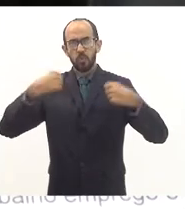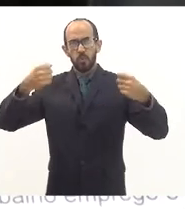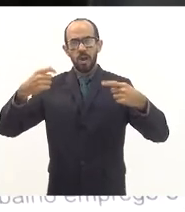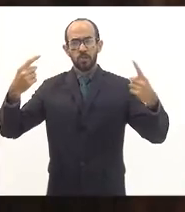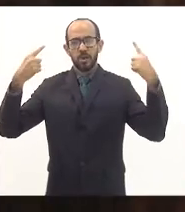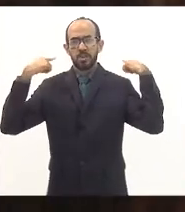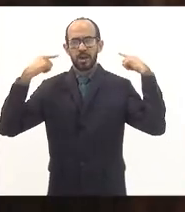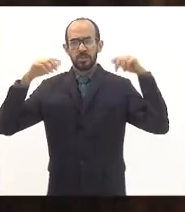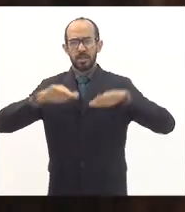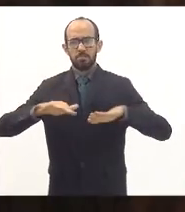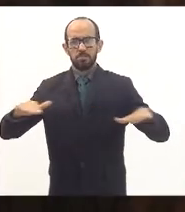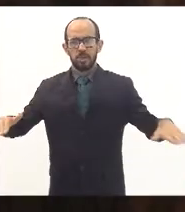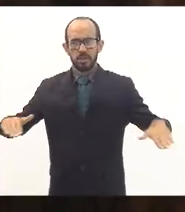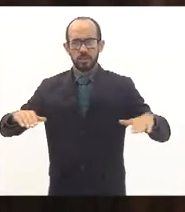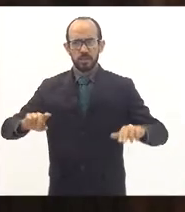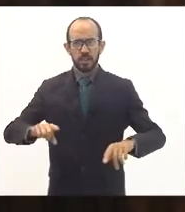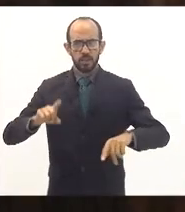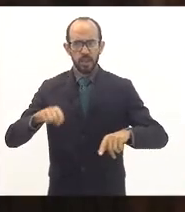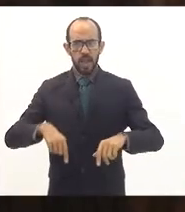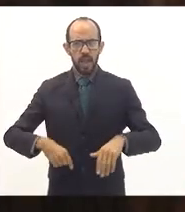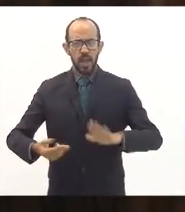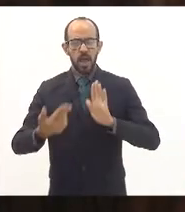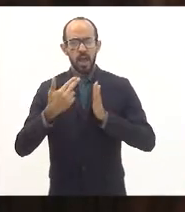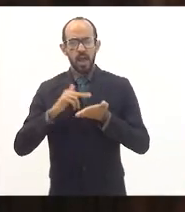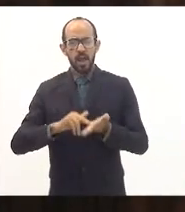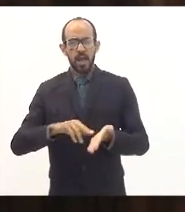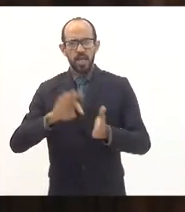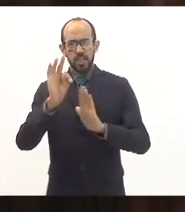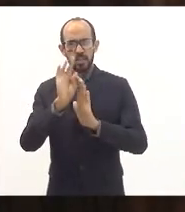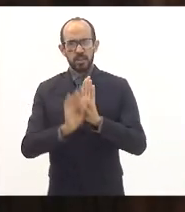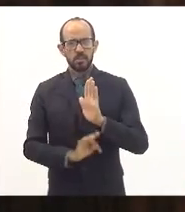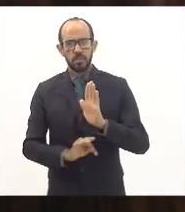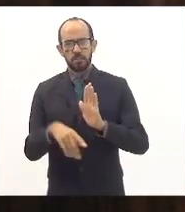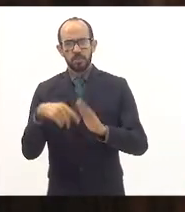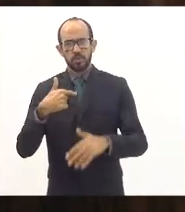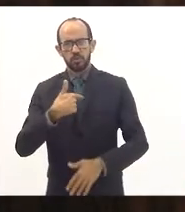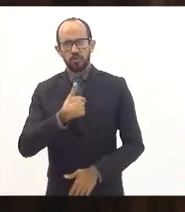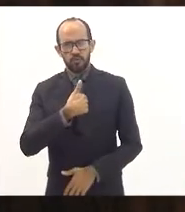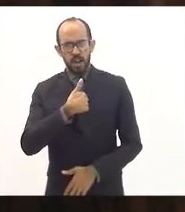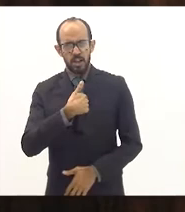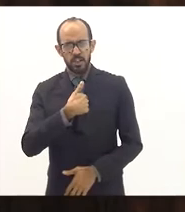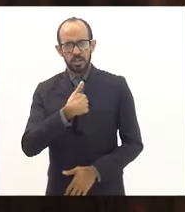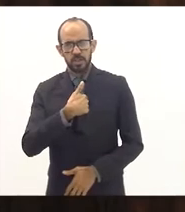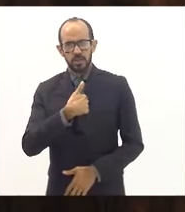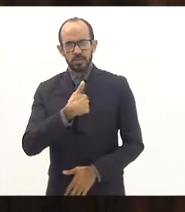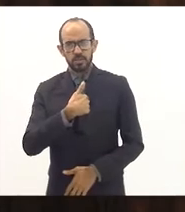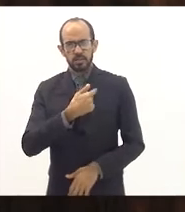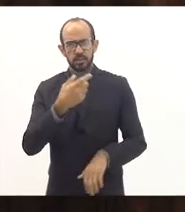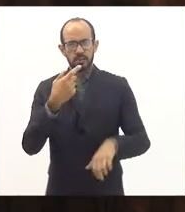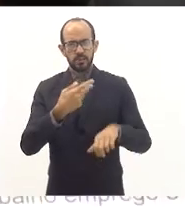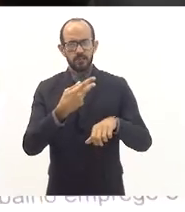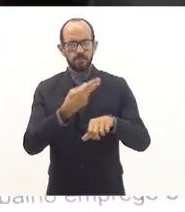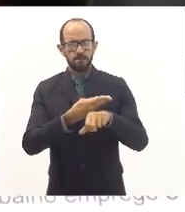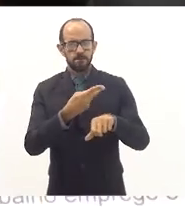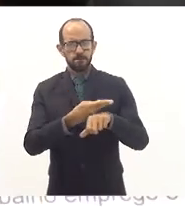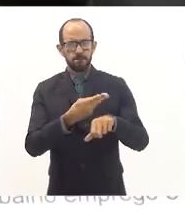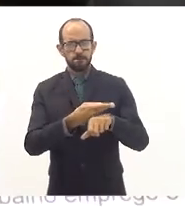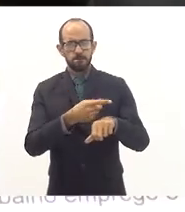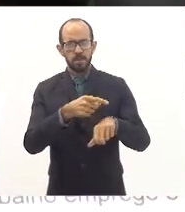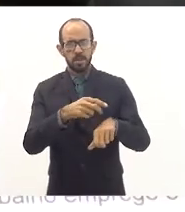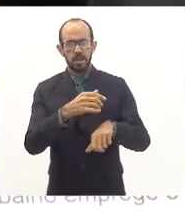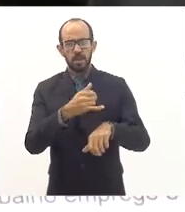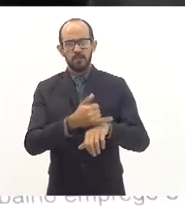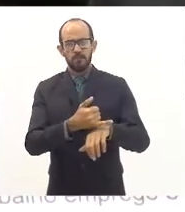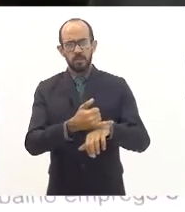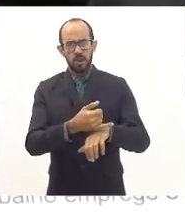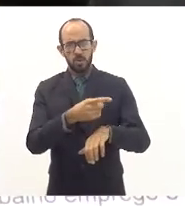mesa, que era aquela carta-testamento do presidente Vargas, né, em bronze, que era, na verdade, né,